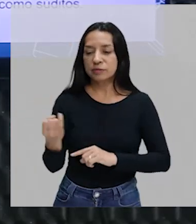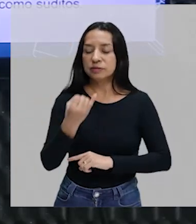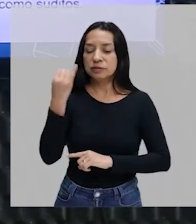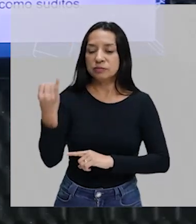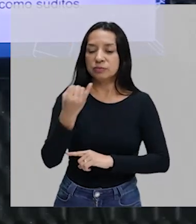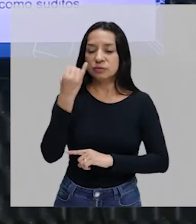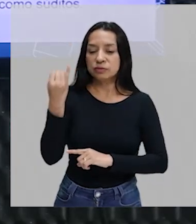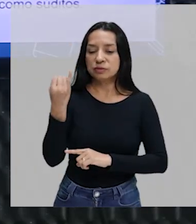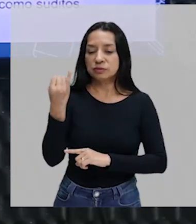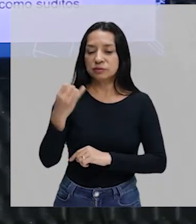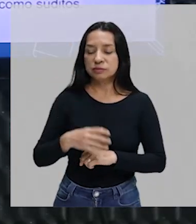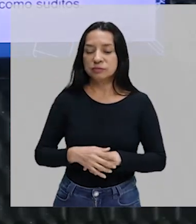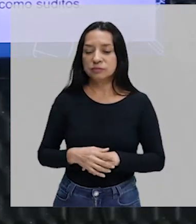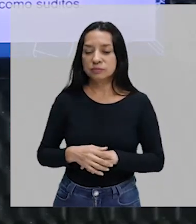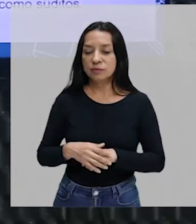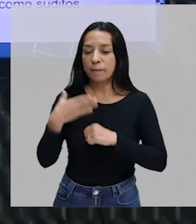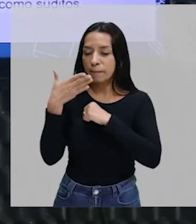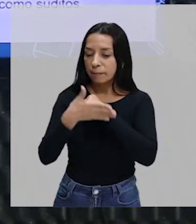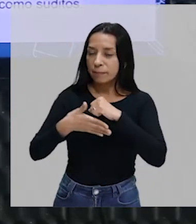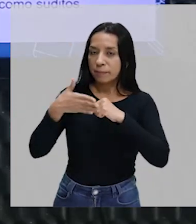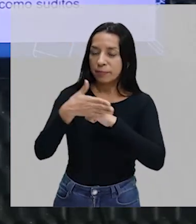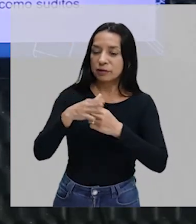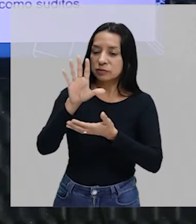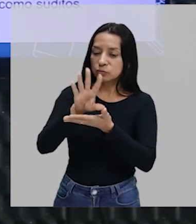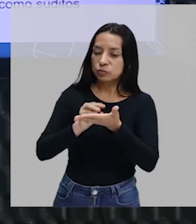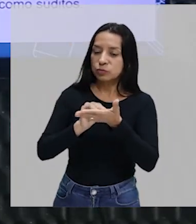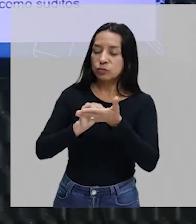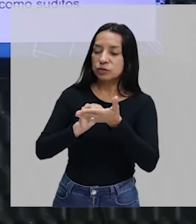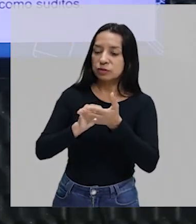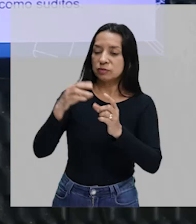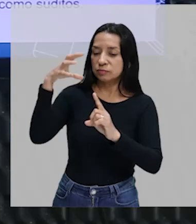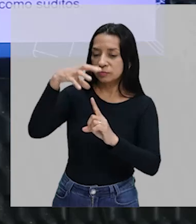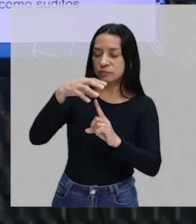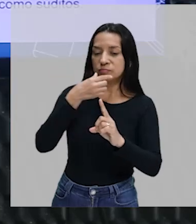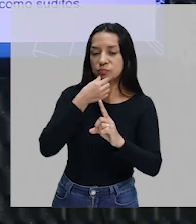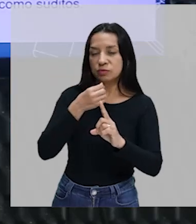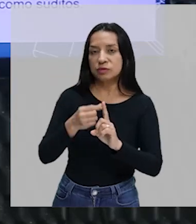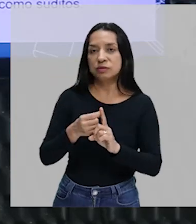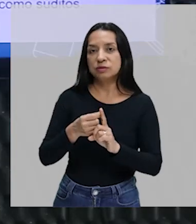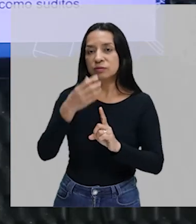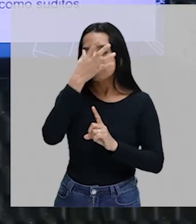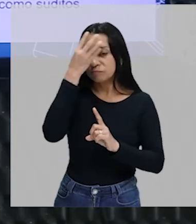importantes, preponderantes do modelo monárquico. Então não esquece,